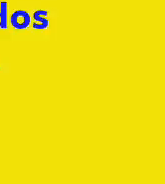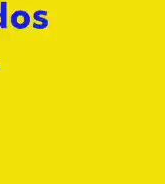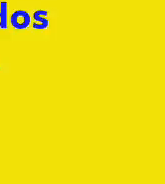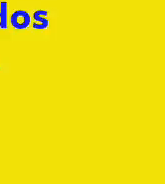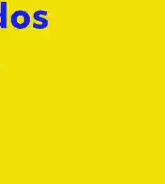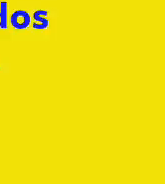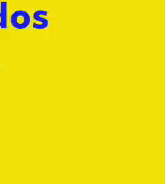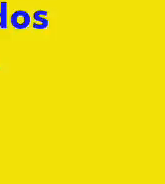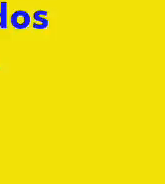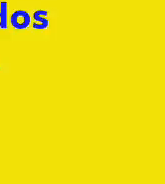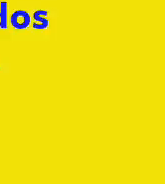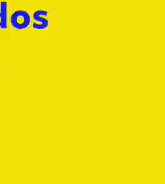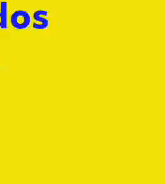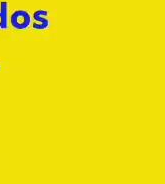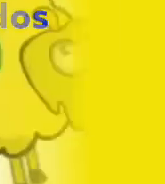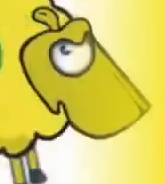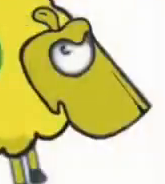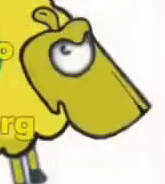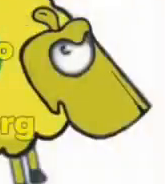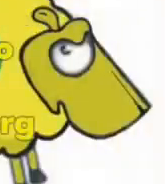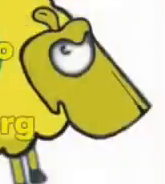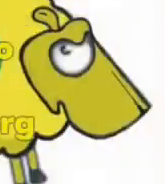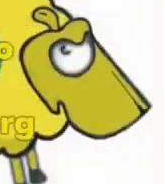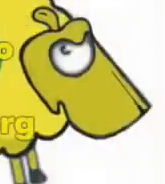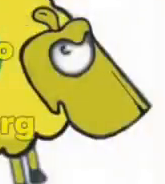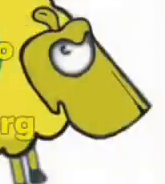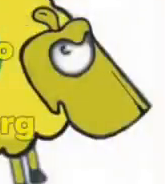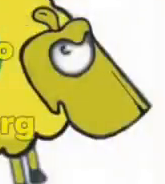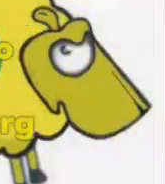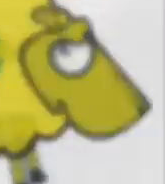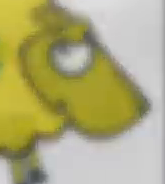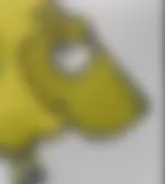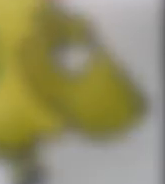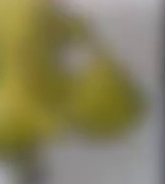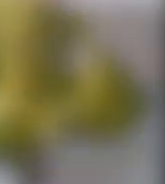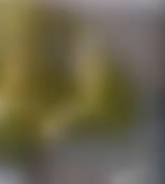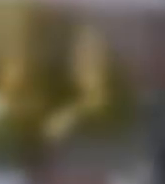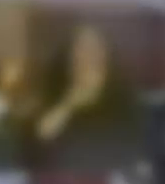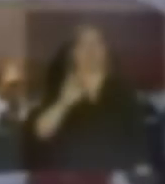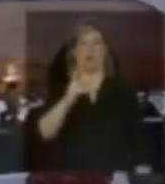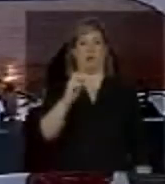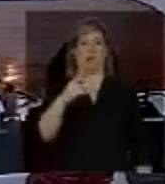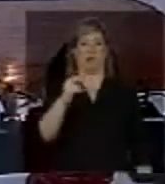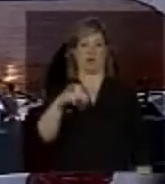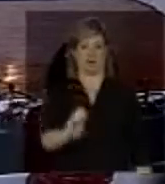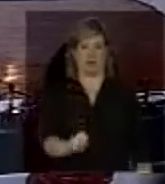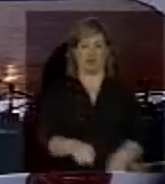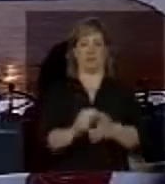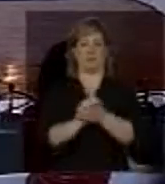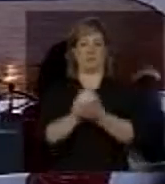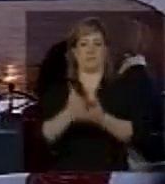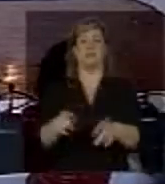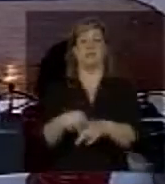considera que é possível ser negro cumprimentar cada um dos